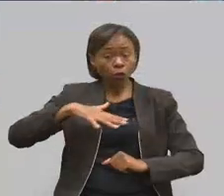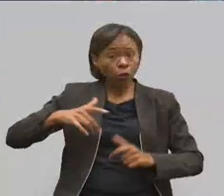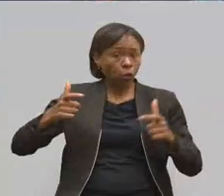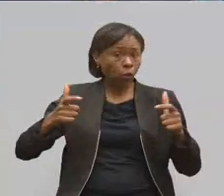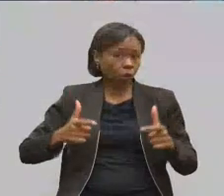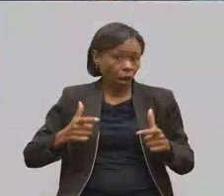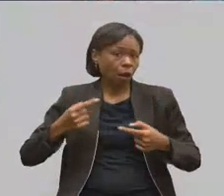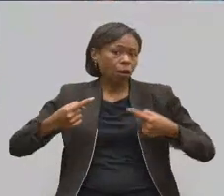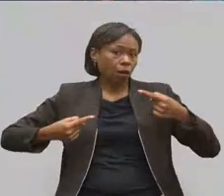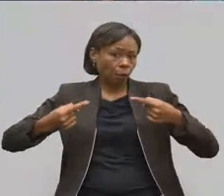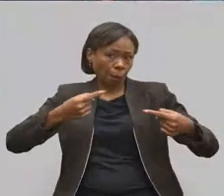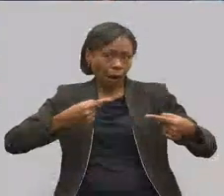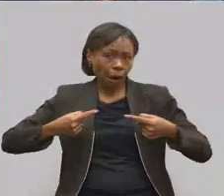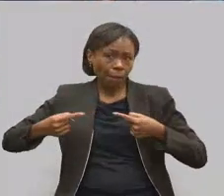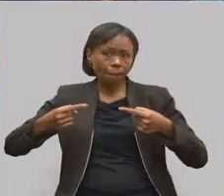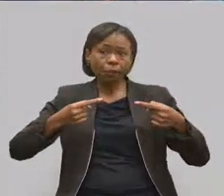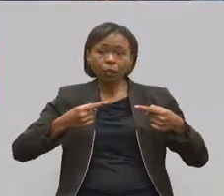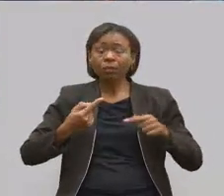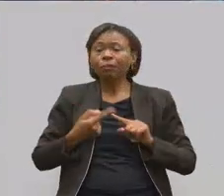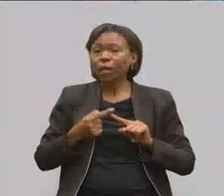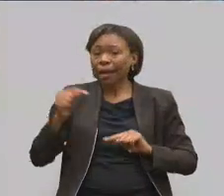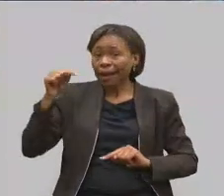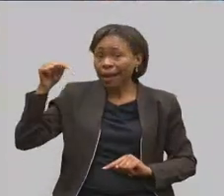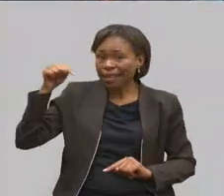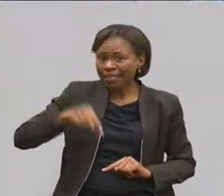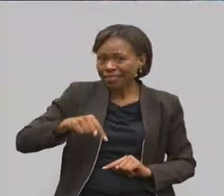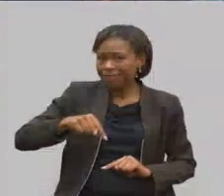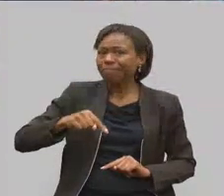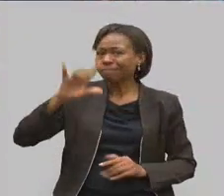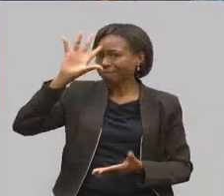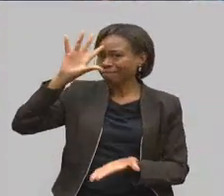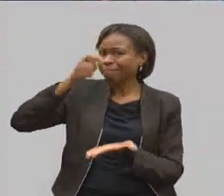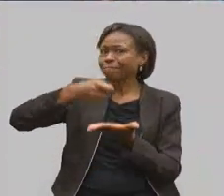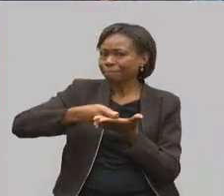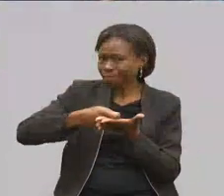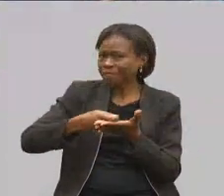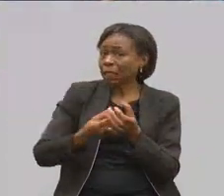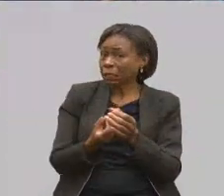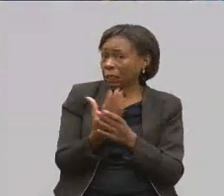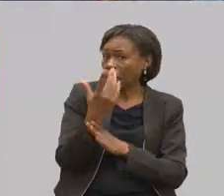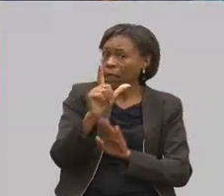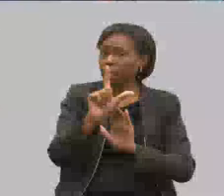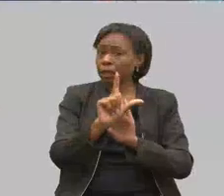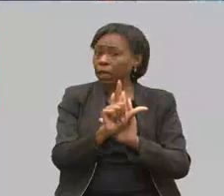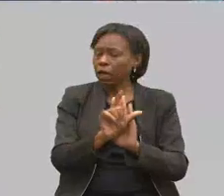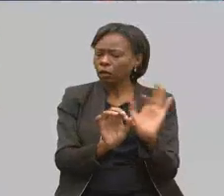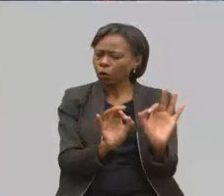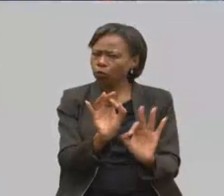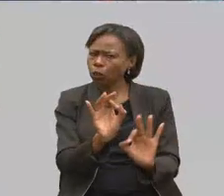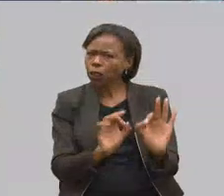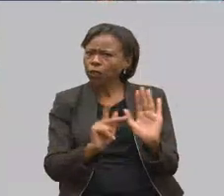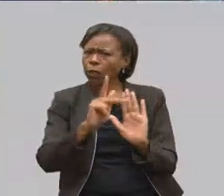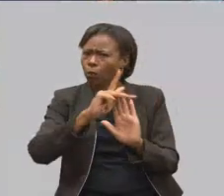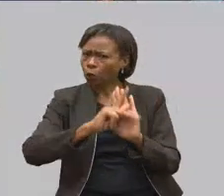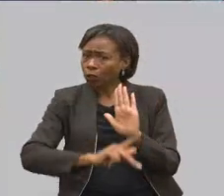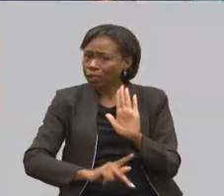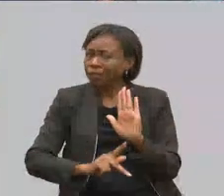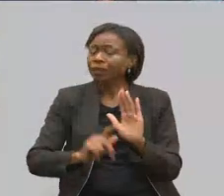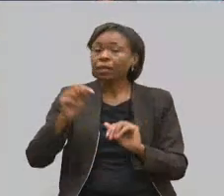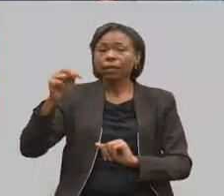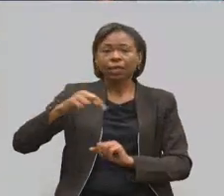sabe que é aqui que são decididas as leis aqui que são formulados os projetos e esse ano